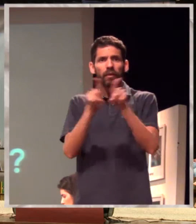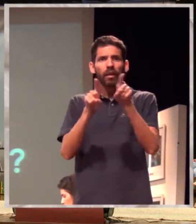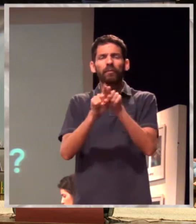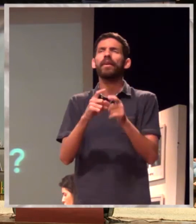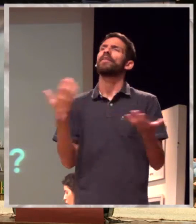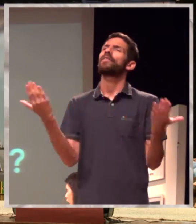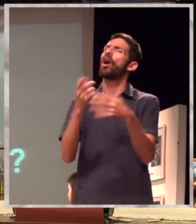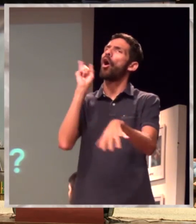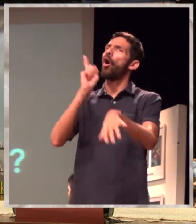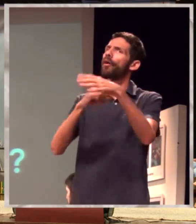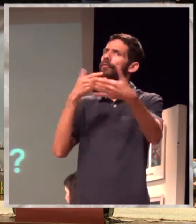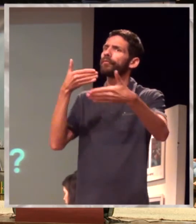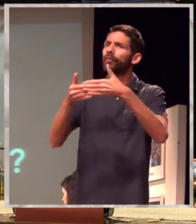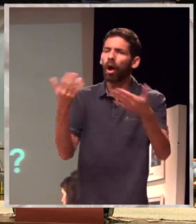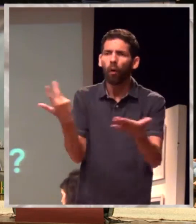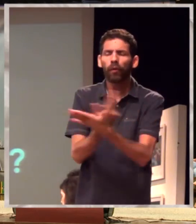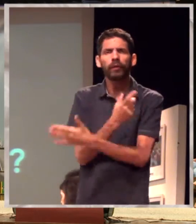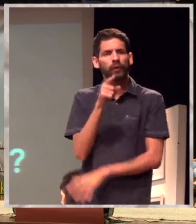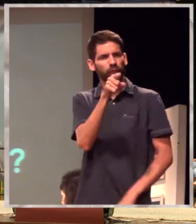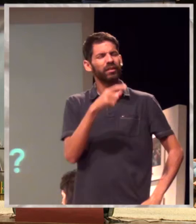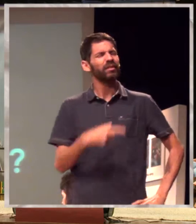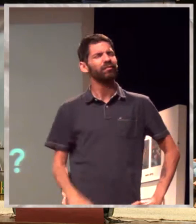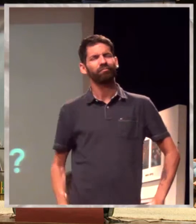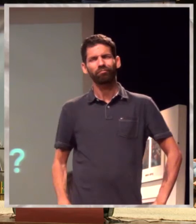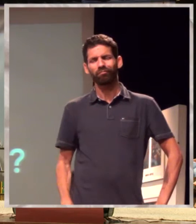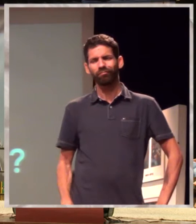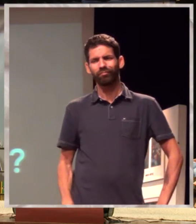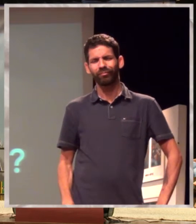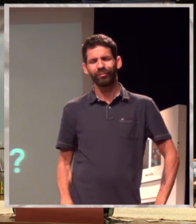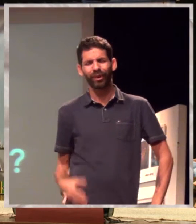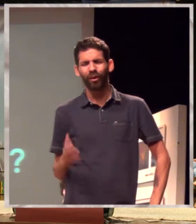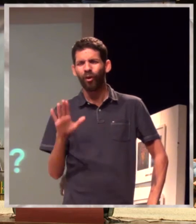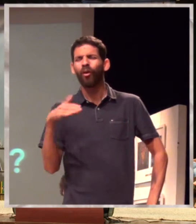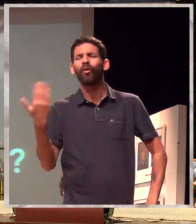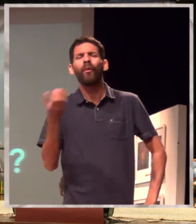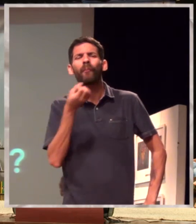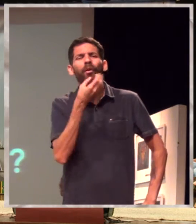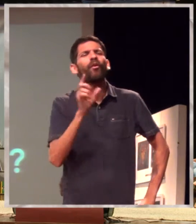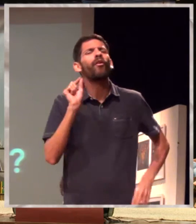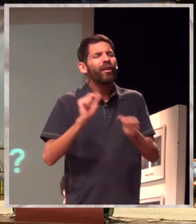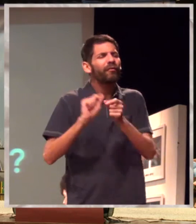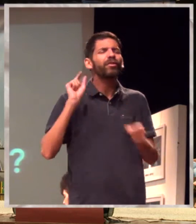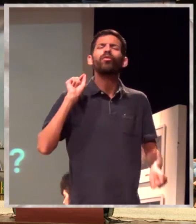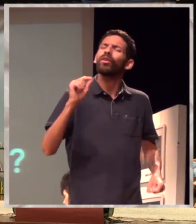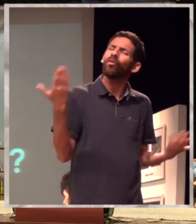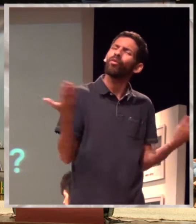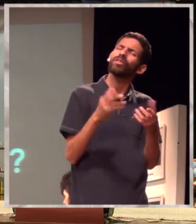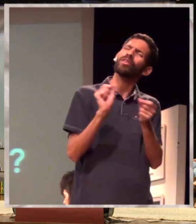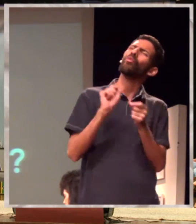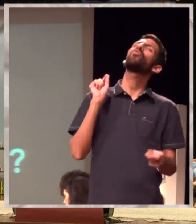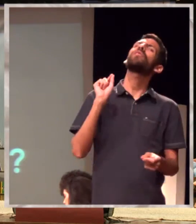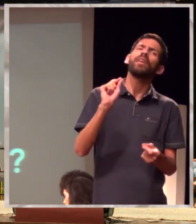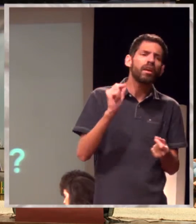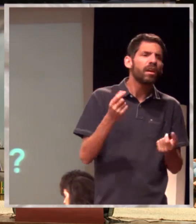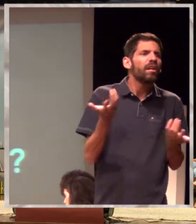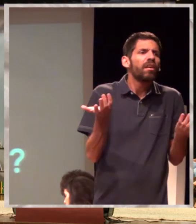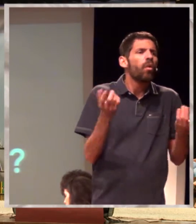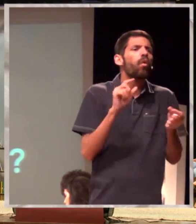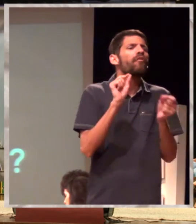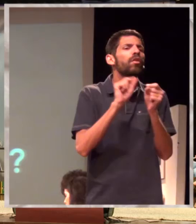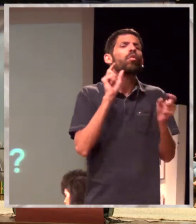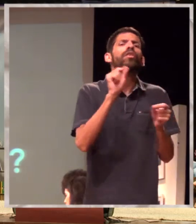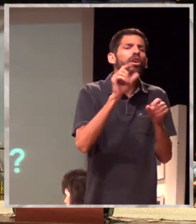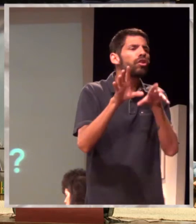num certo momento em que ele se pergunta, mas diz aí qual é a boa, o que eu tenho que fazer? Como se ele negasse